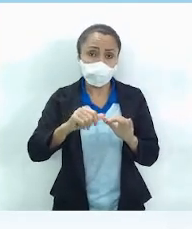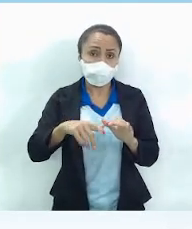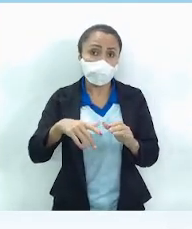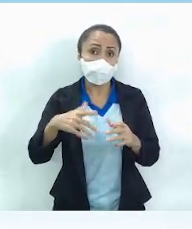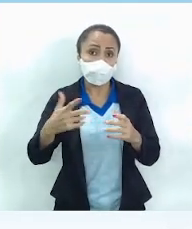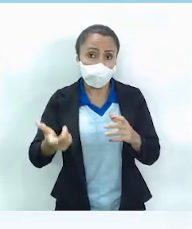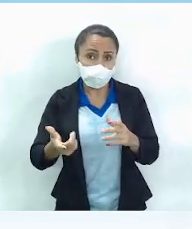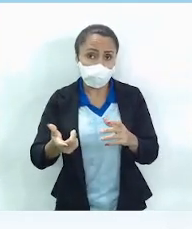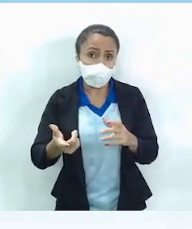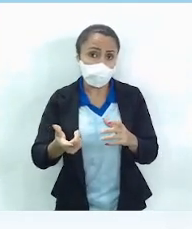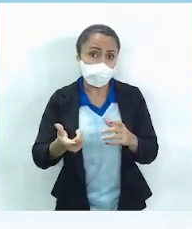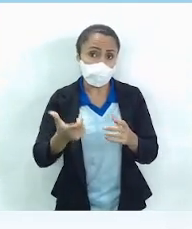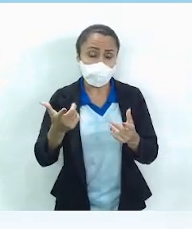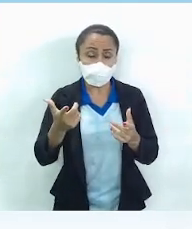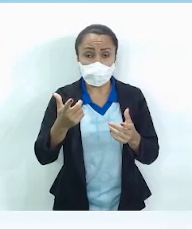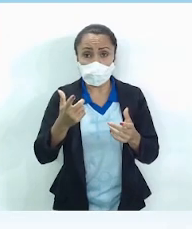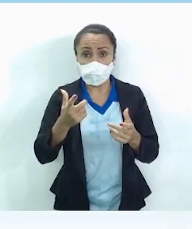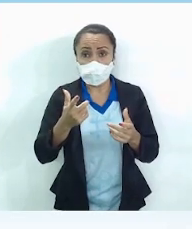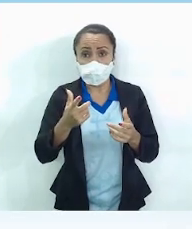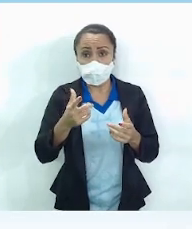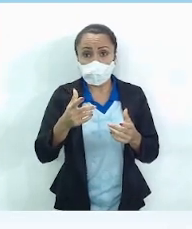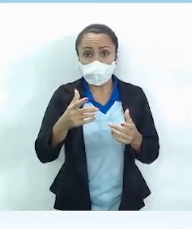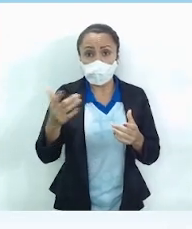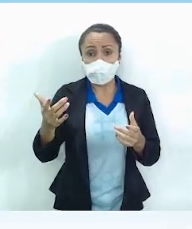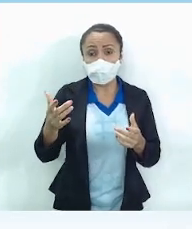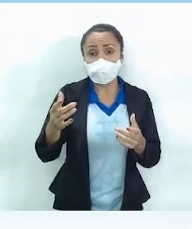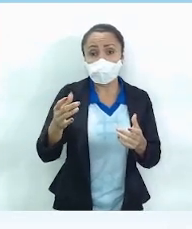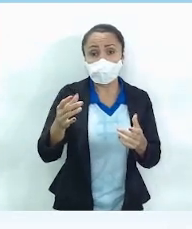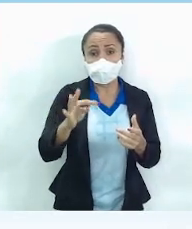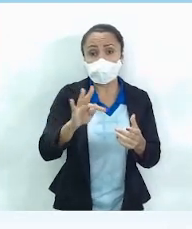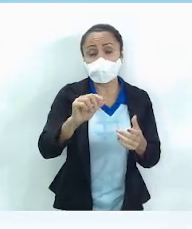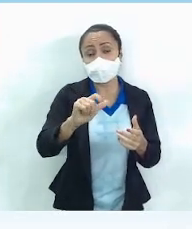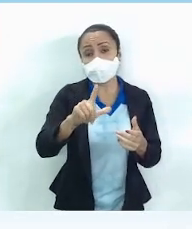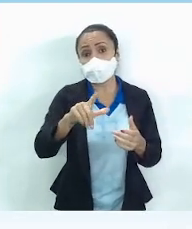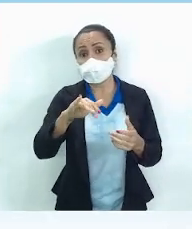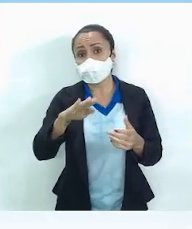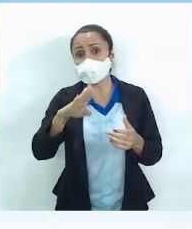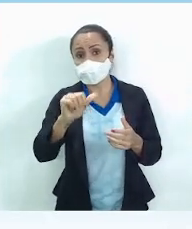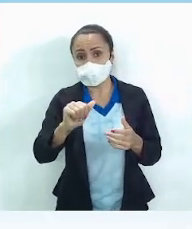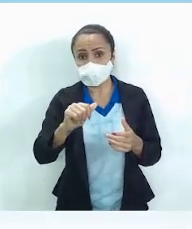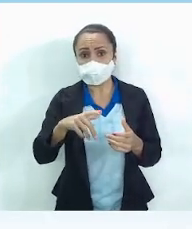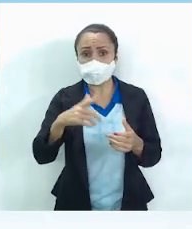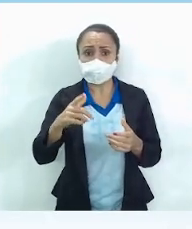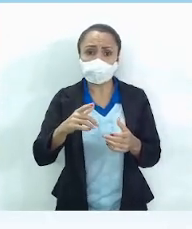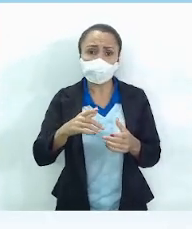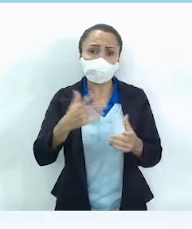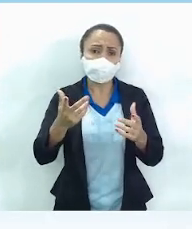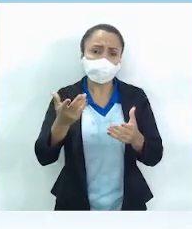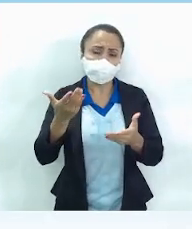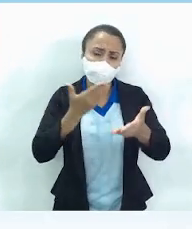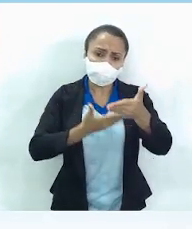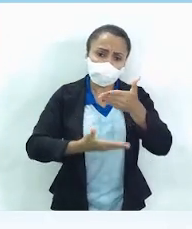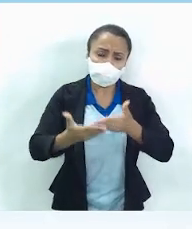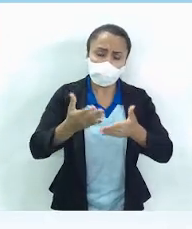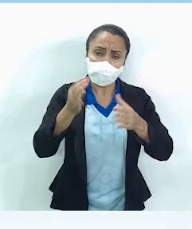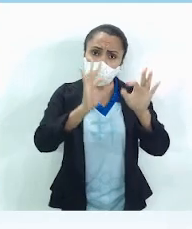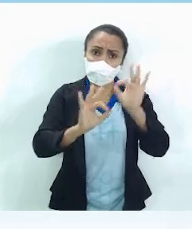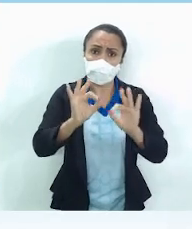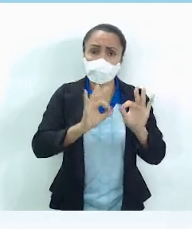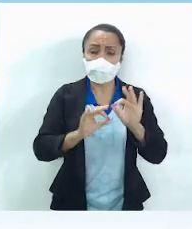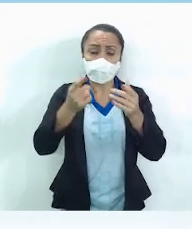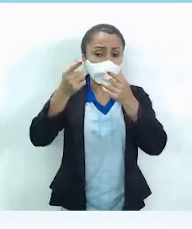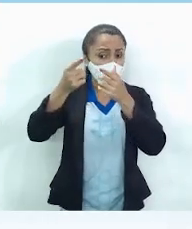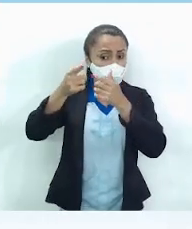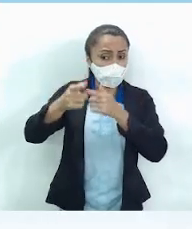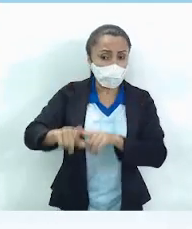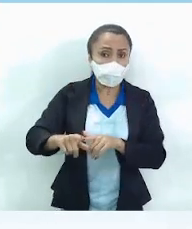muito radicais. E o Talibã está promovendo ali uma caçada àquele que é